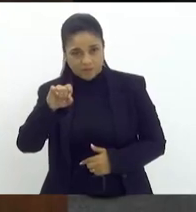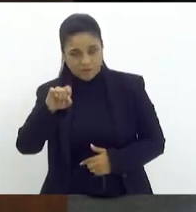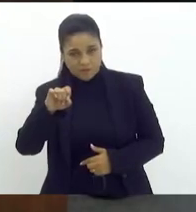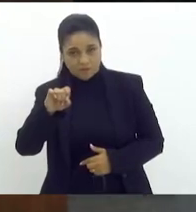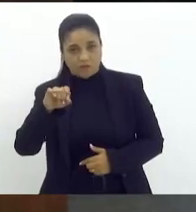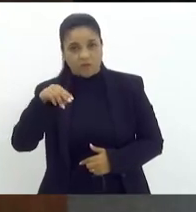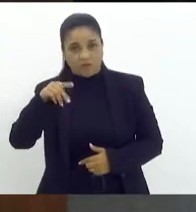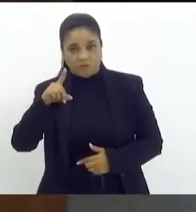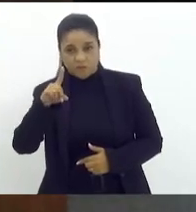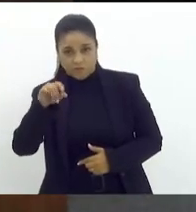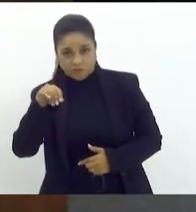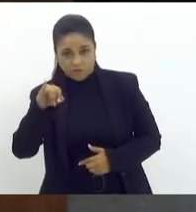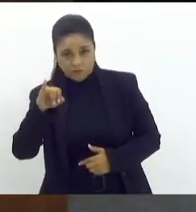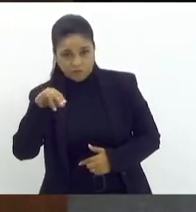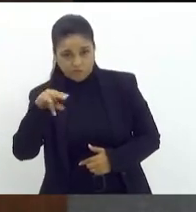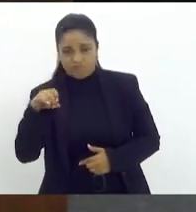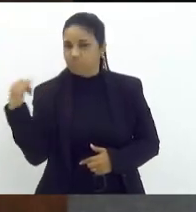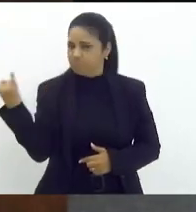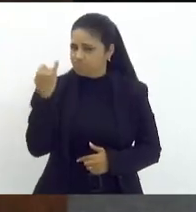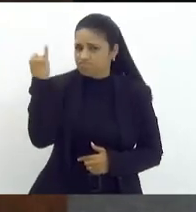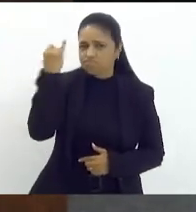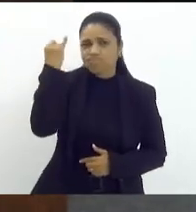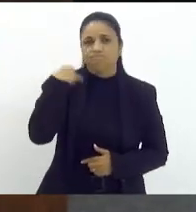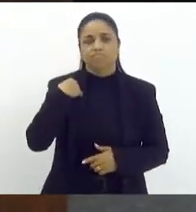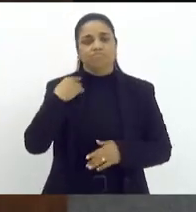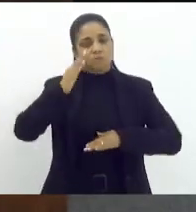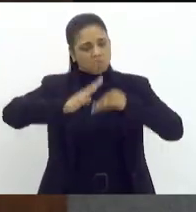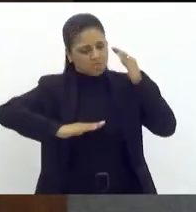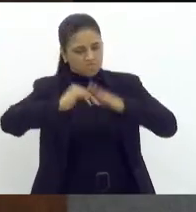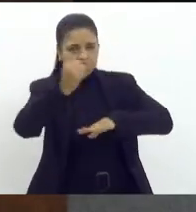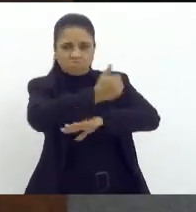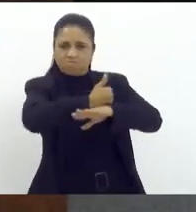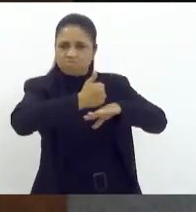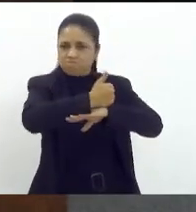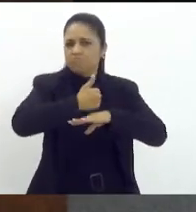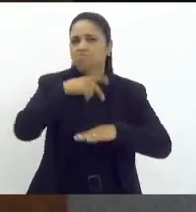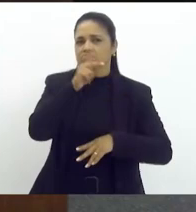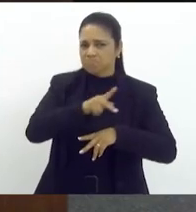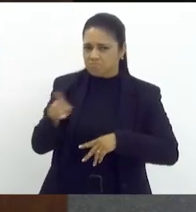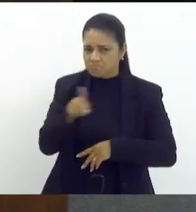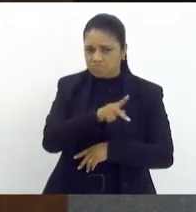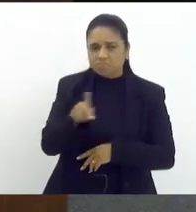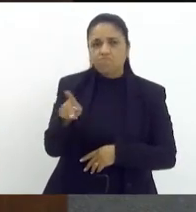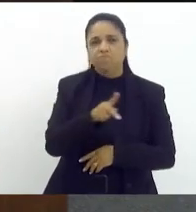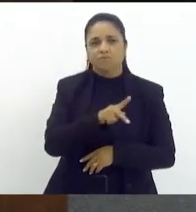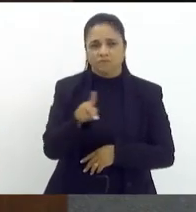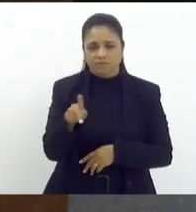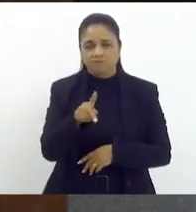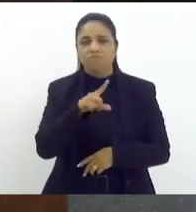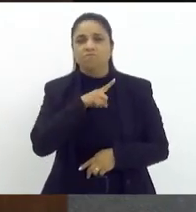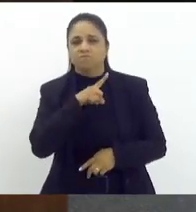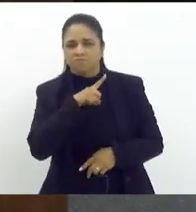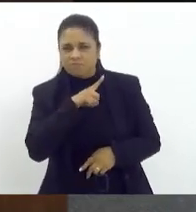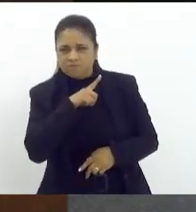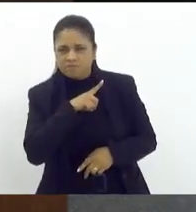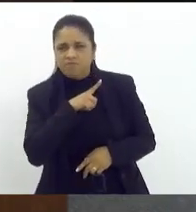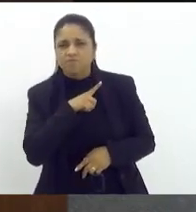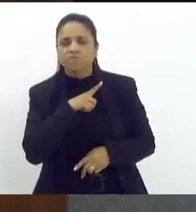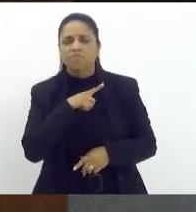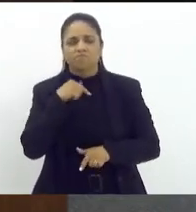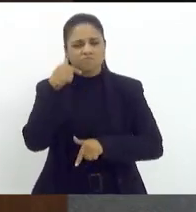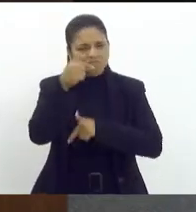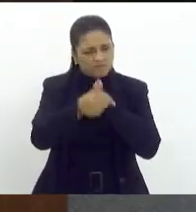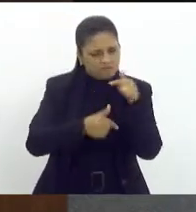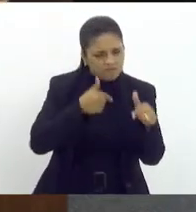visto que nós profissionais de educação nós professores temos né trabalhamos em